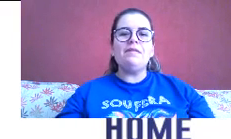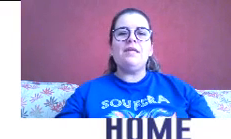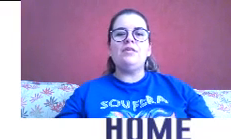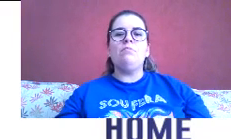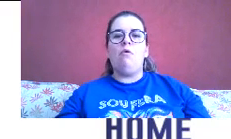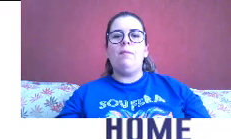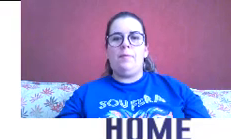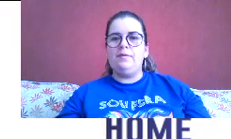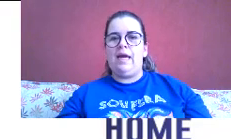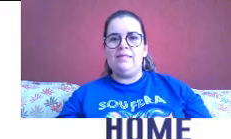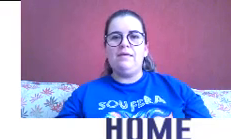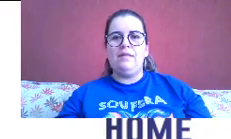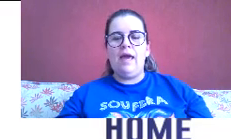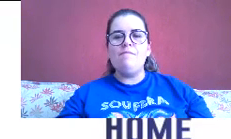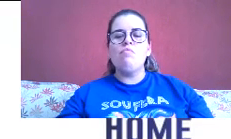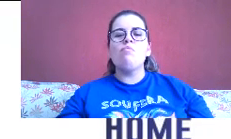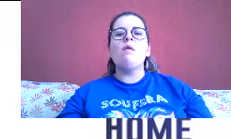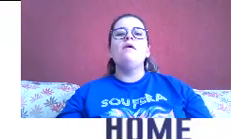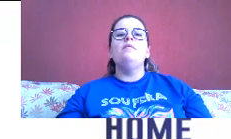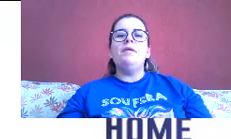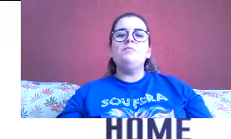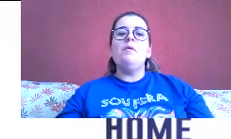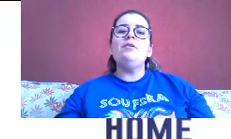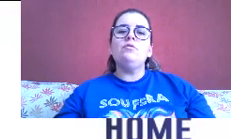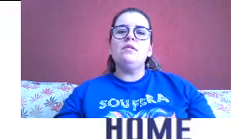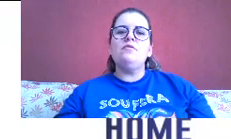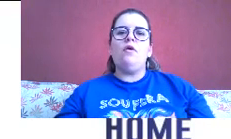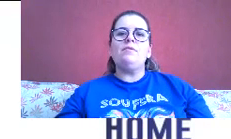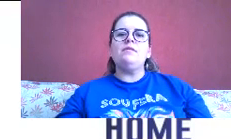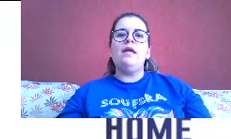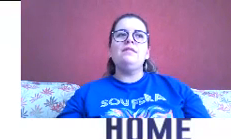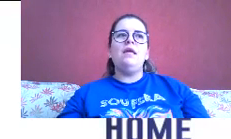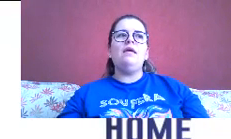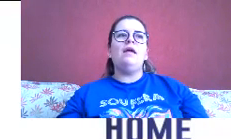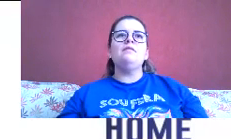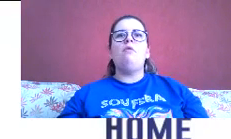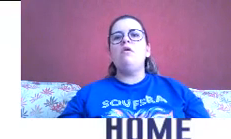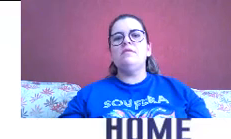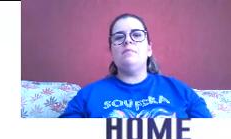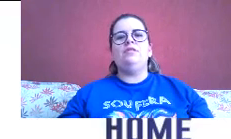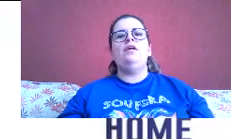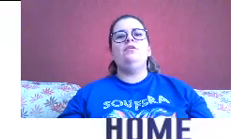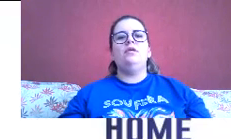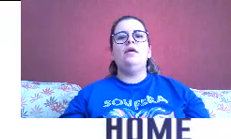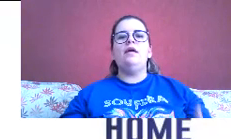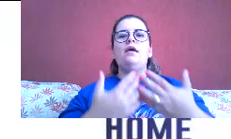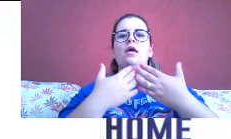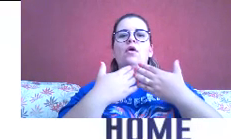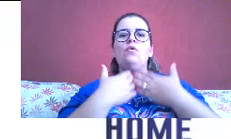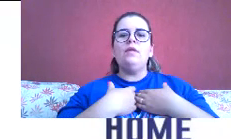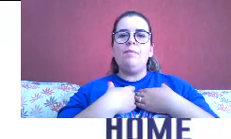têm uma mensagem boa porque TR né Principalmente os Transformers eles têm eles mostram pra gente